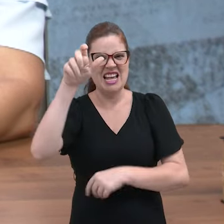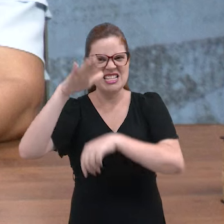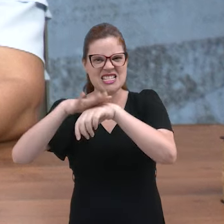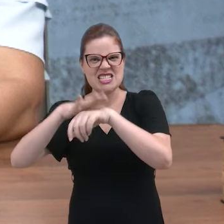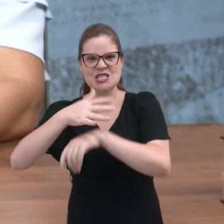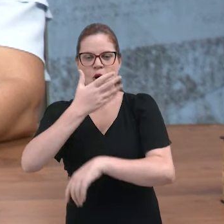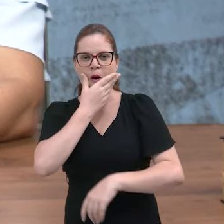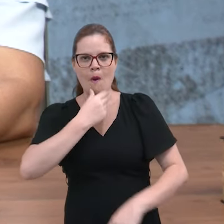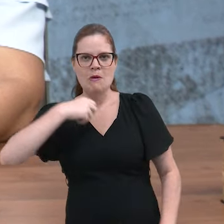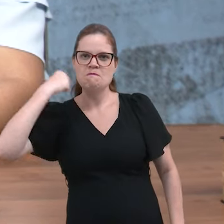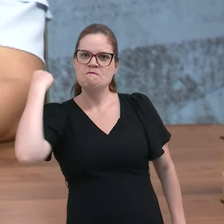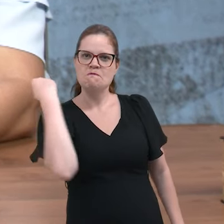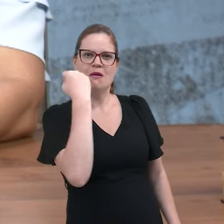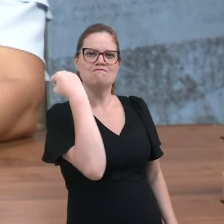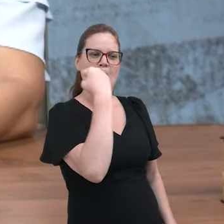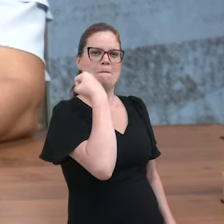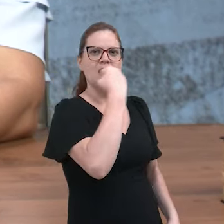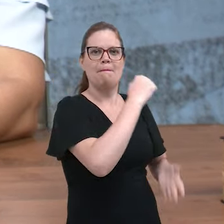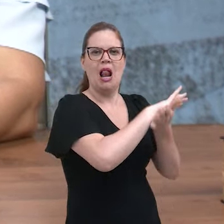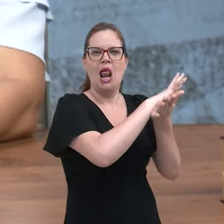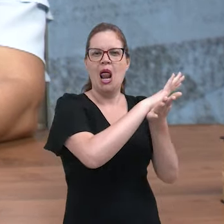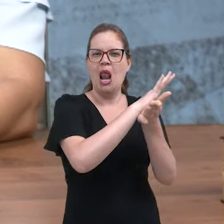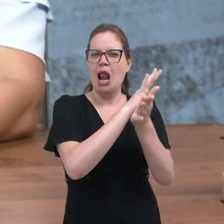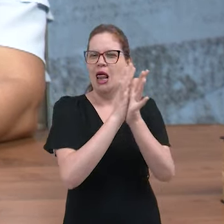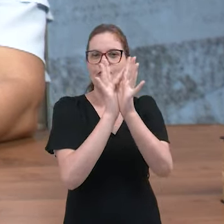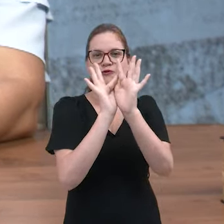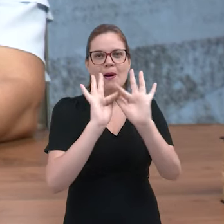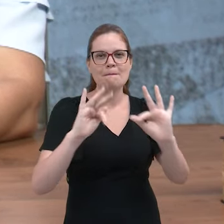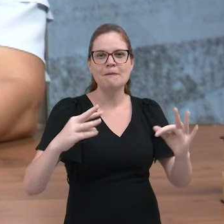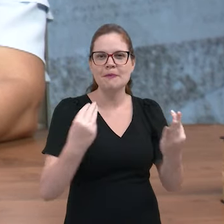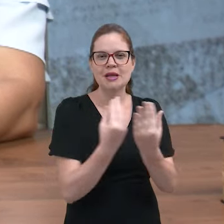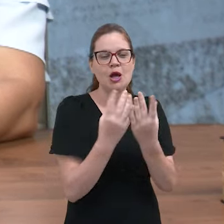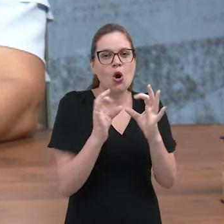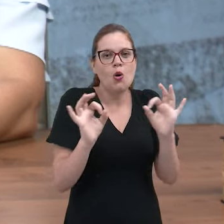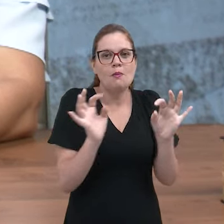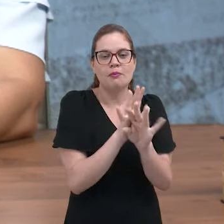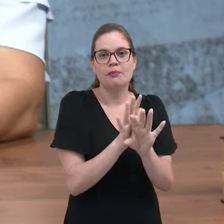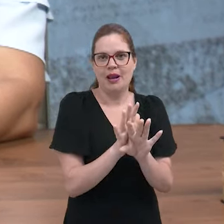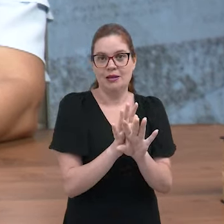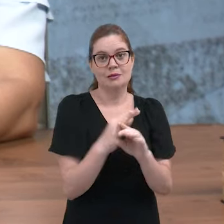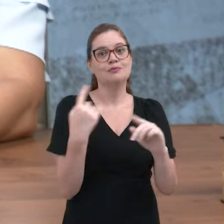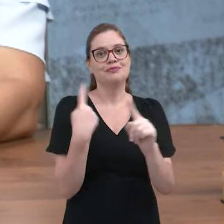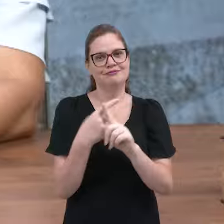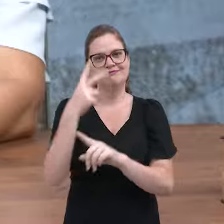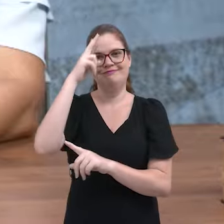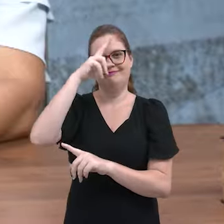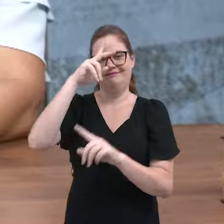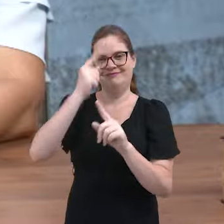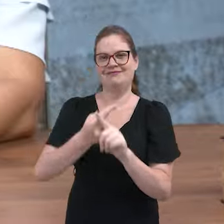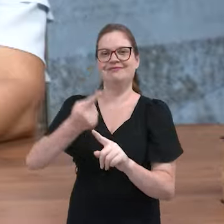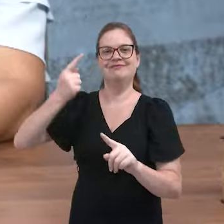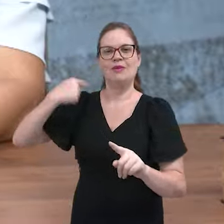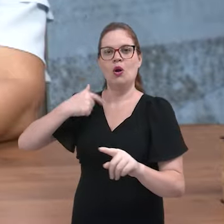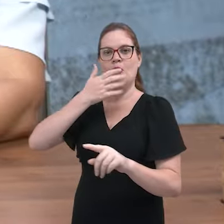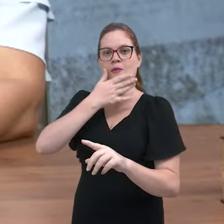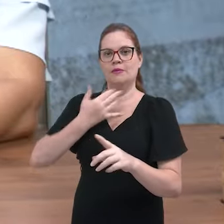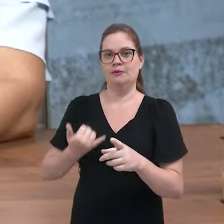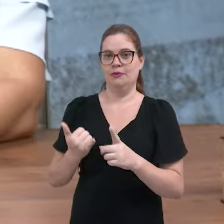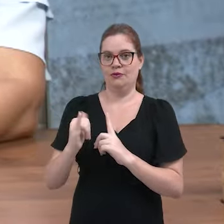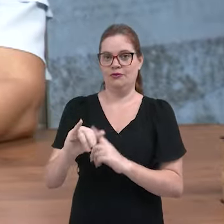até o destruir, conforme a palavra do Senhor que dissera pelo ministério de seu